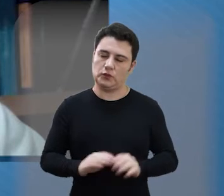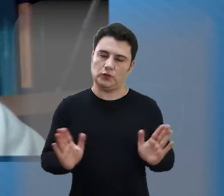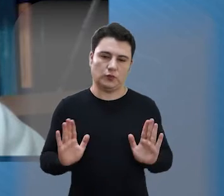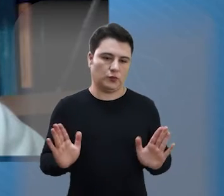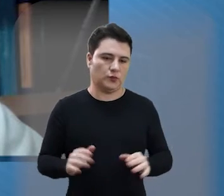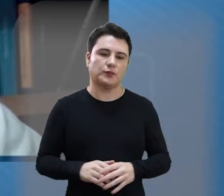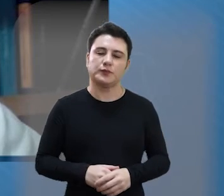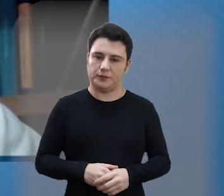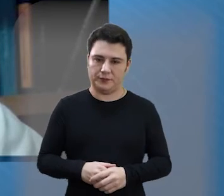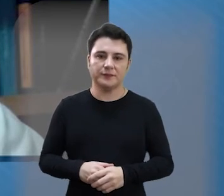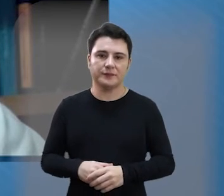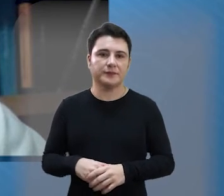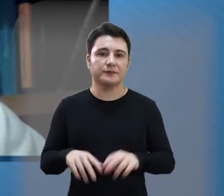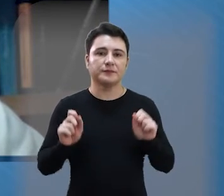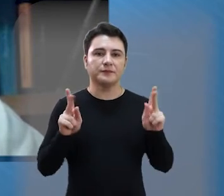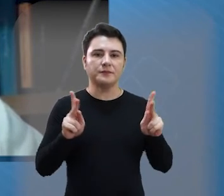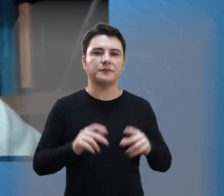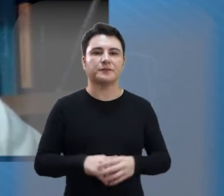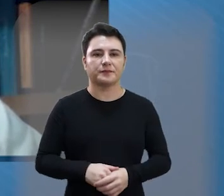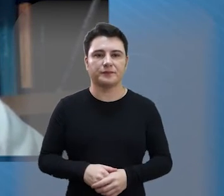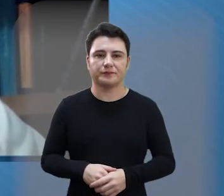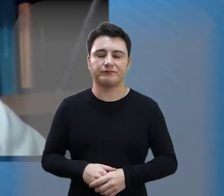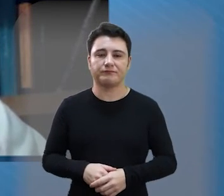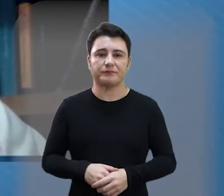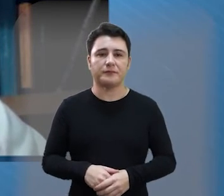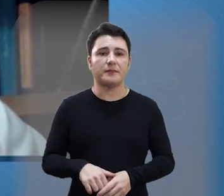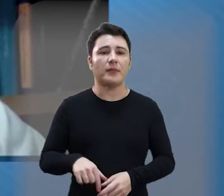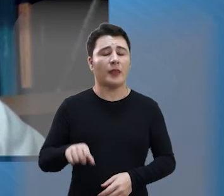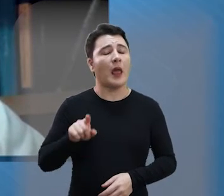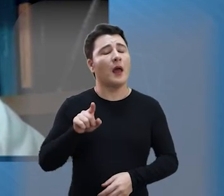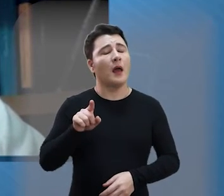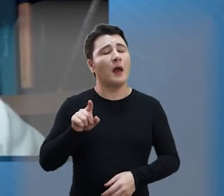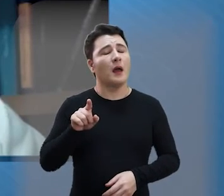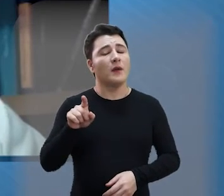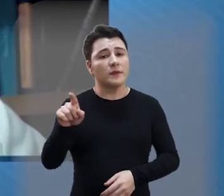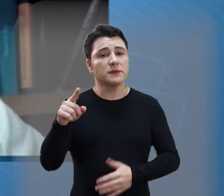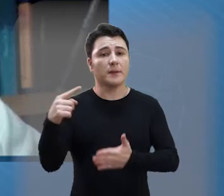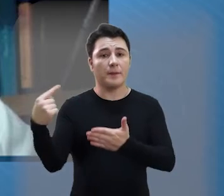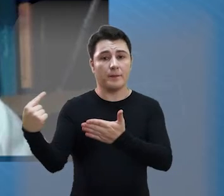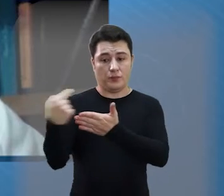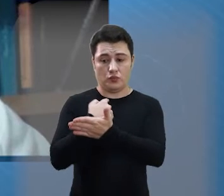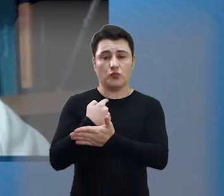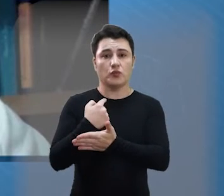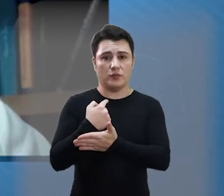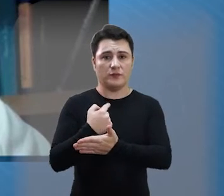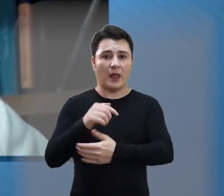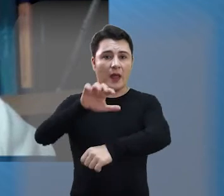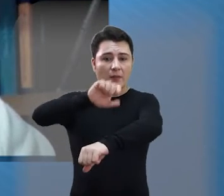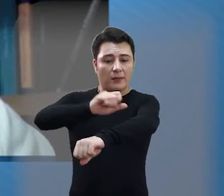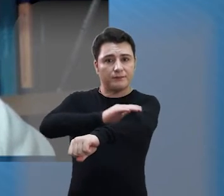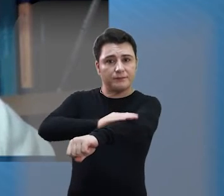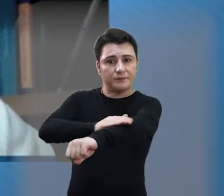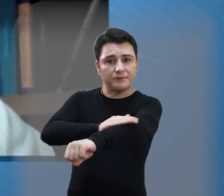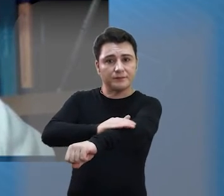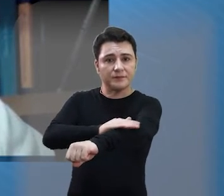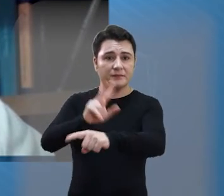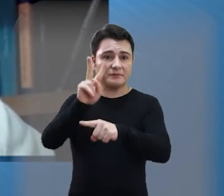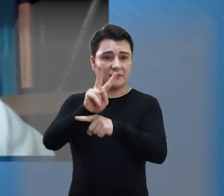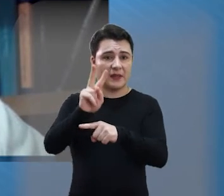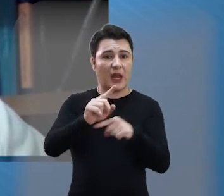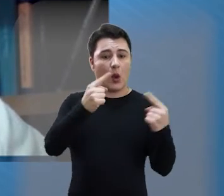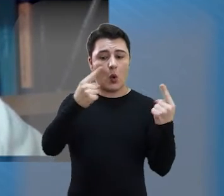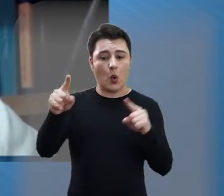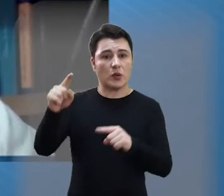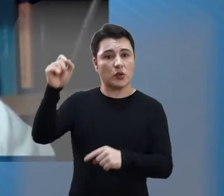parece que tenha seriedade. Muito bem. Quando você fala em fator de proteção